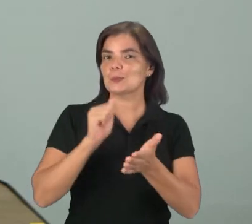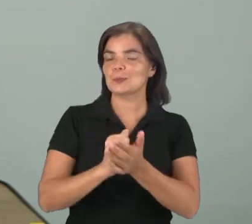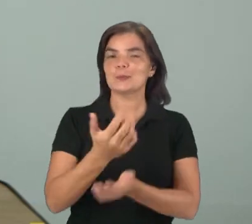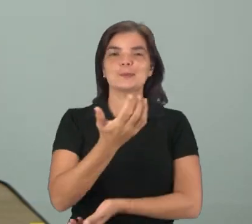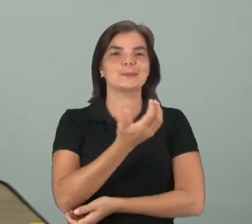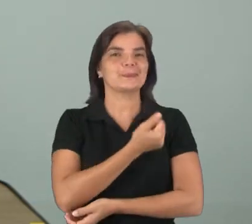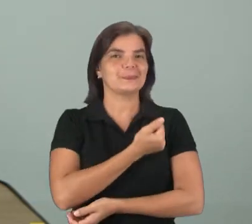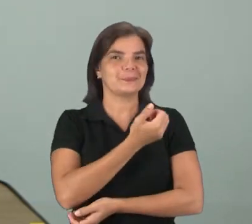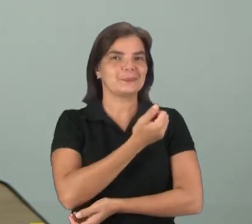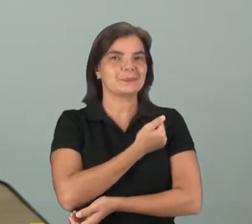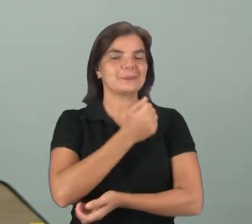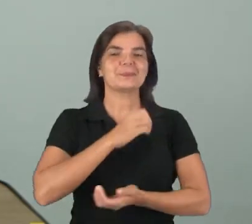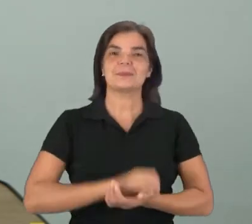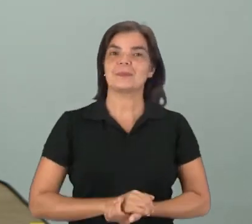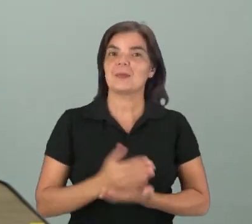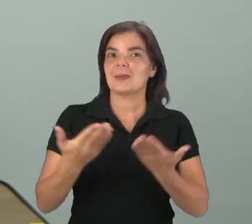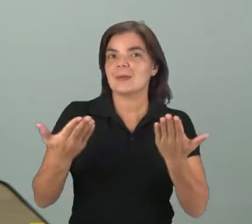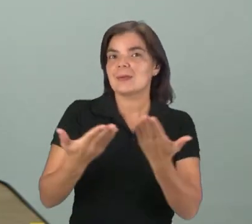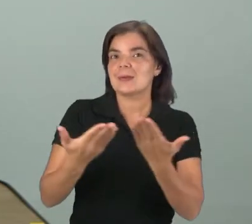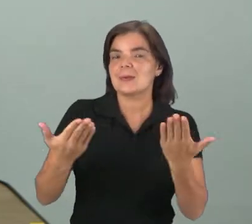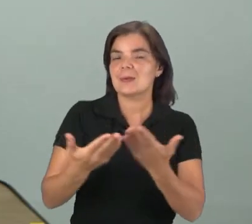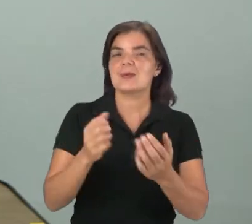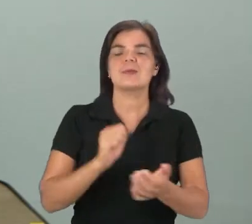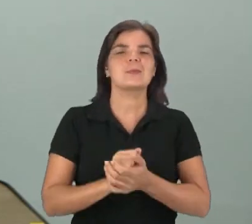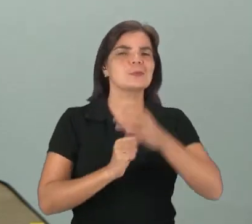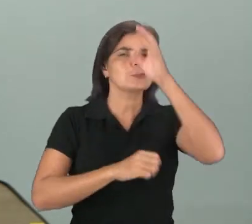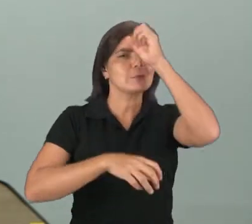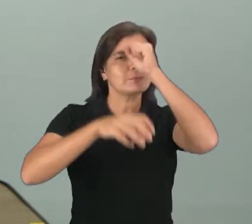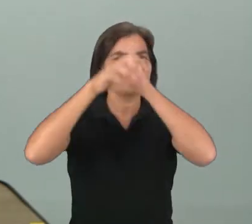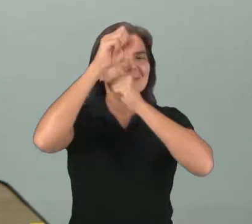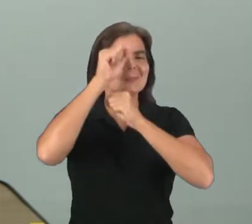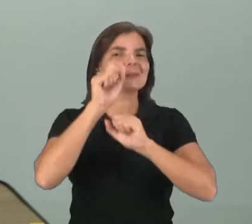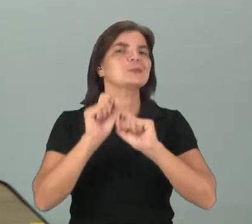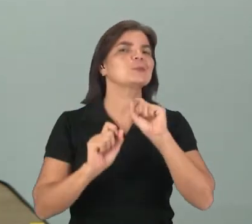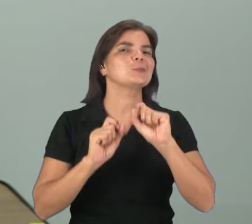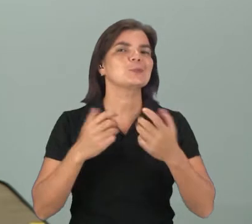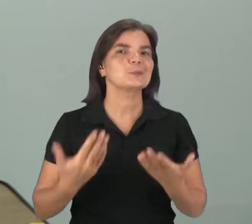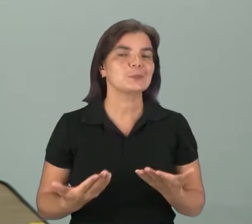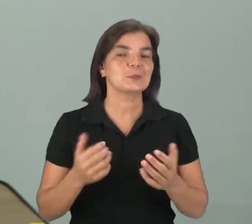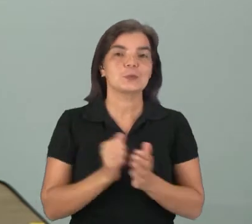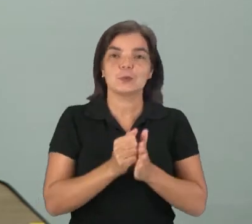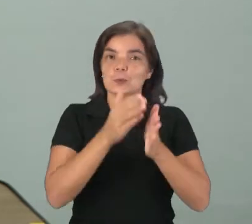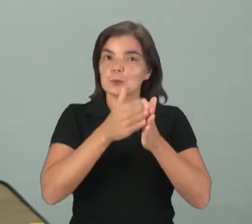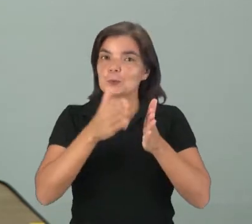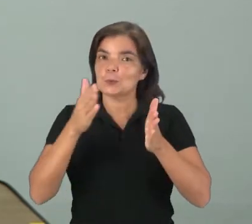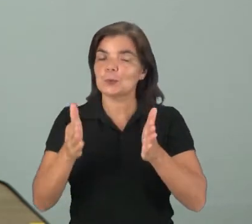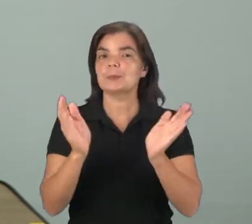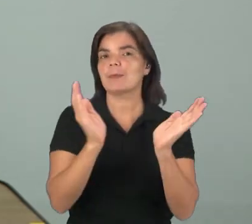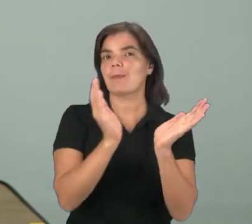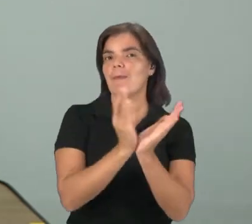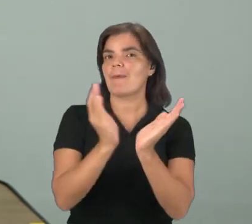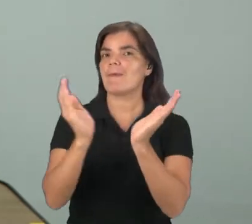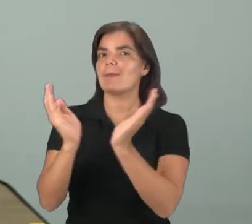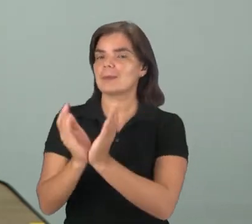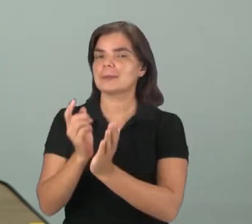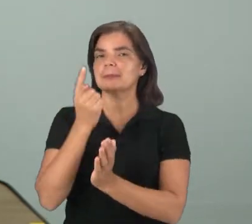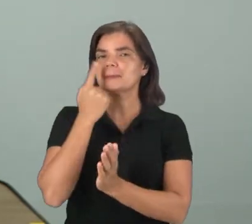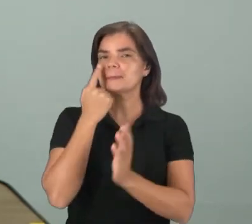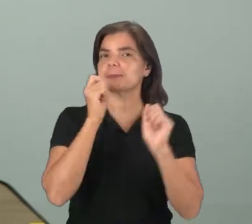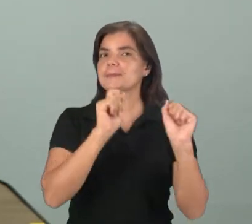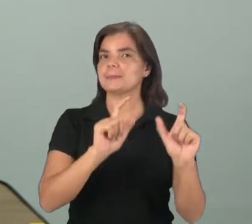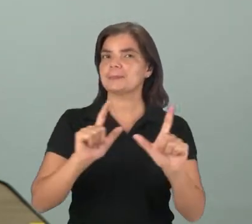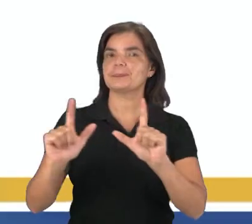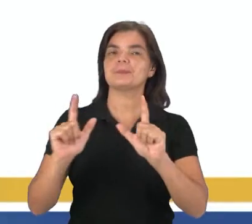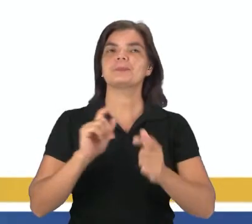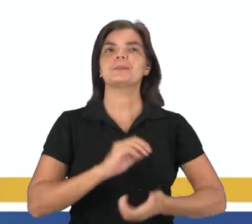números naturais. E agora nós vamos aprender um pouco mais sobre as ordens e classes. Vamos lá comigo